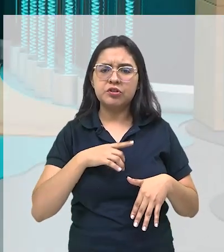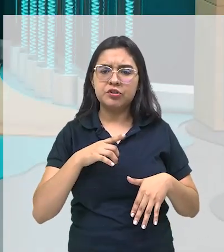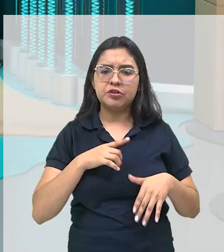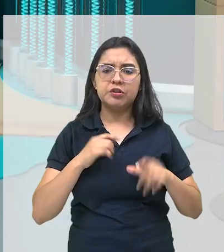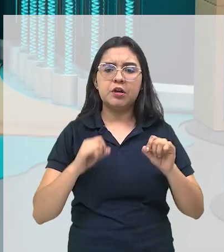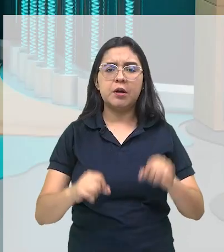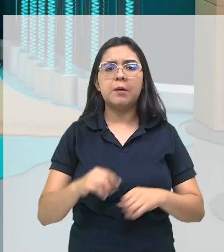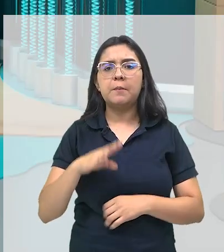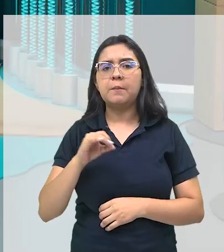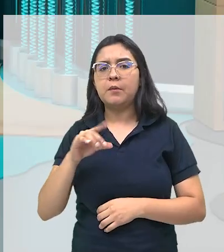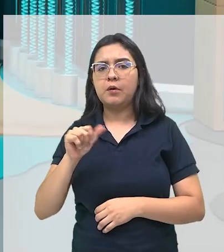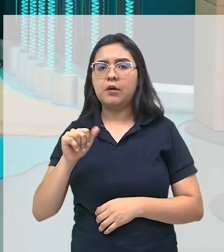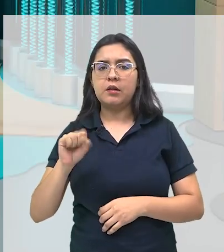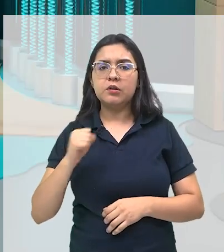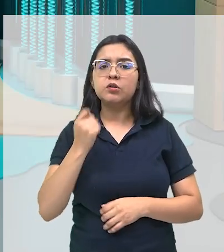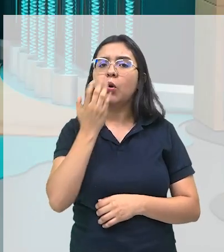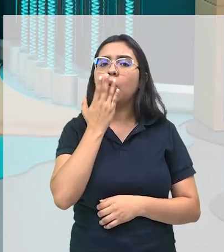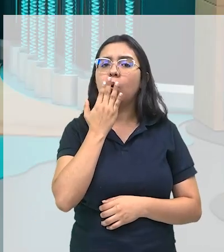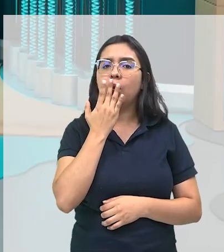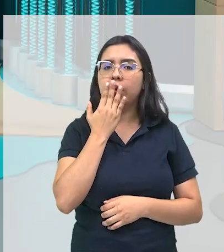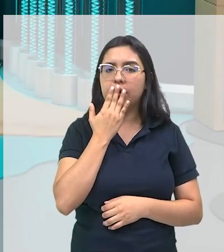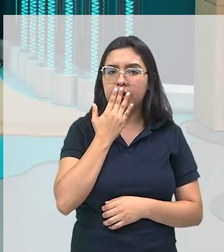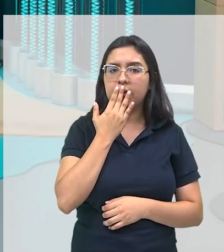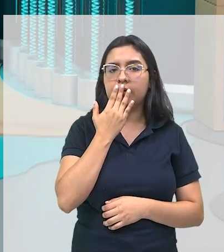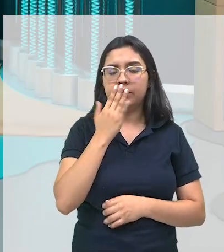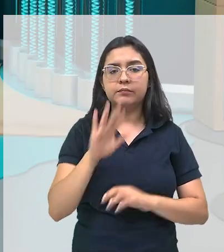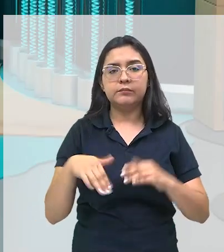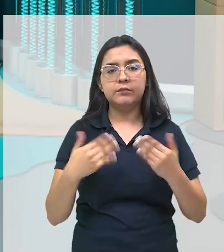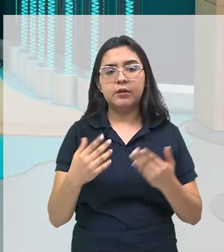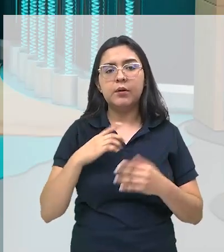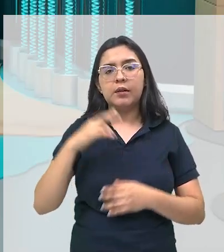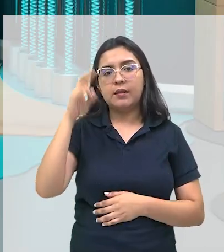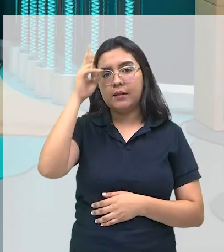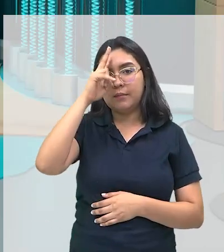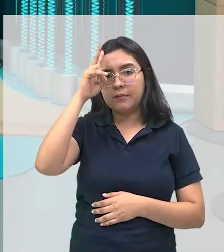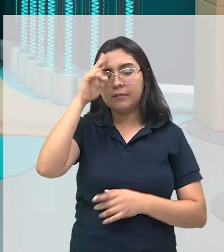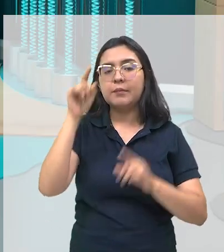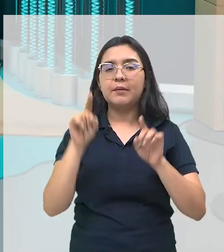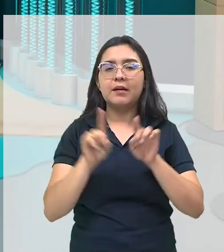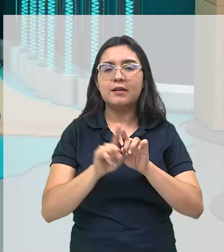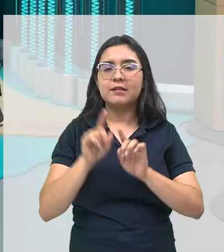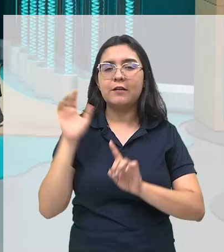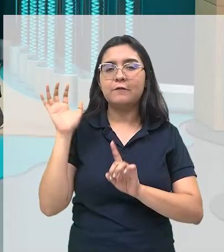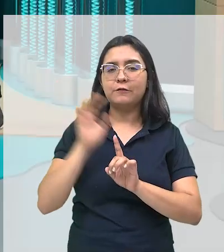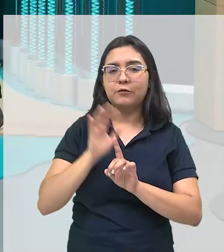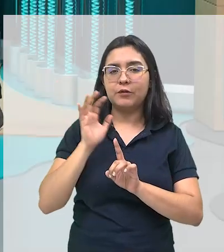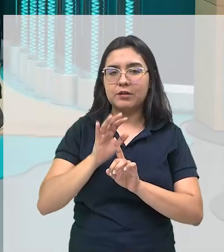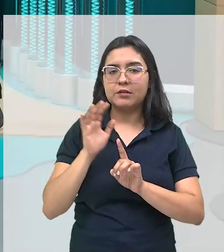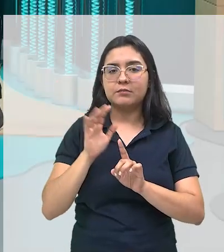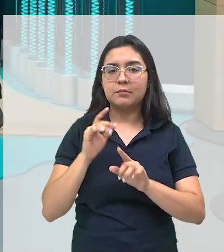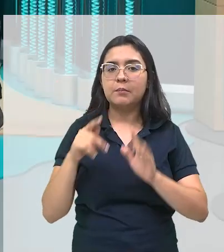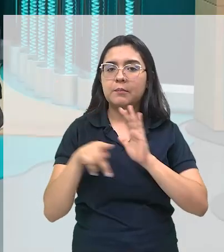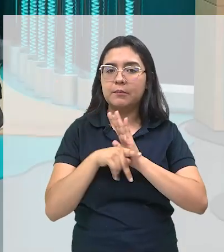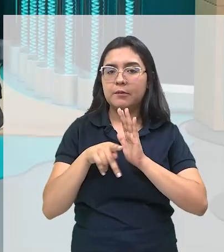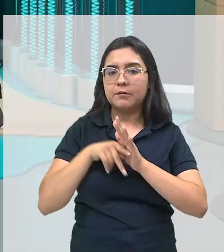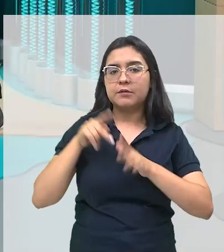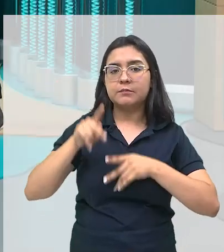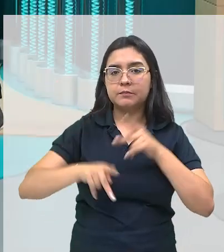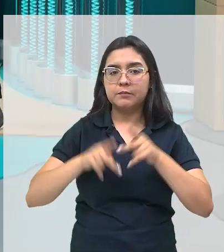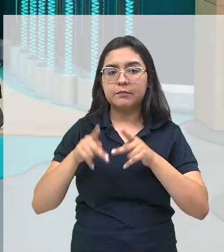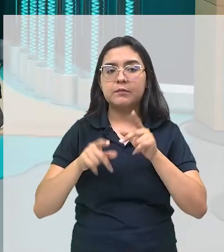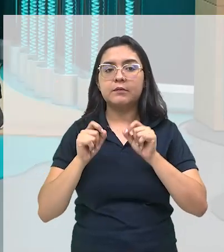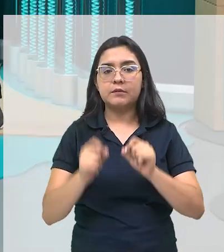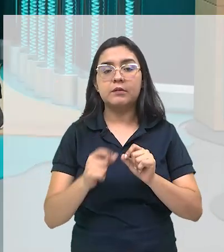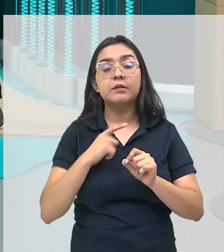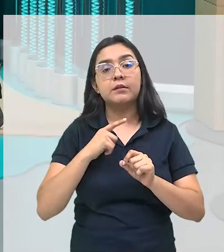de bolas coloridas, então isso daí lembrava também a influência que esse povo teve na